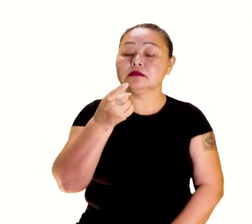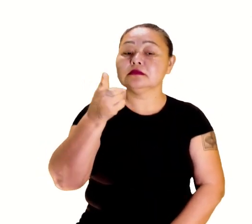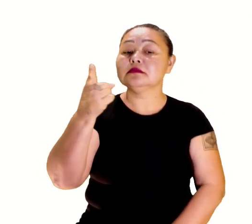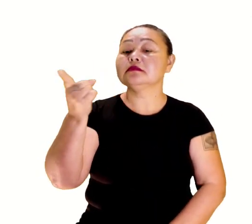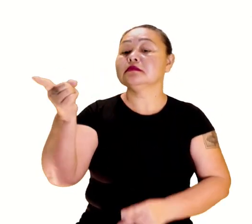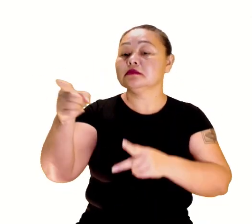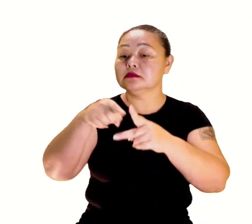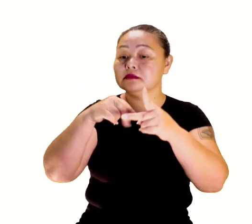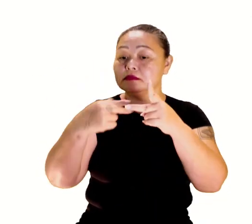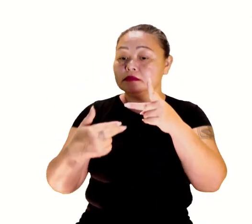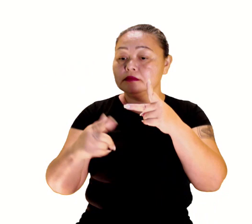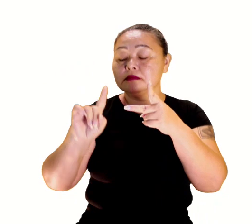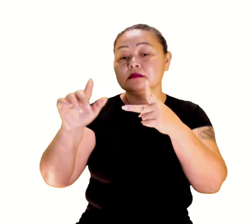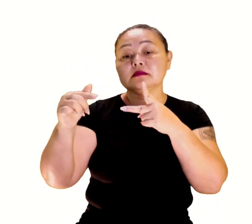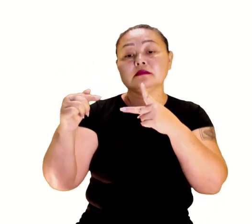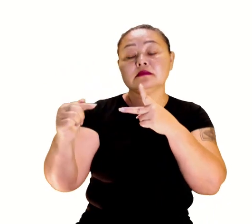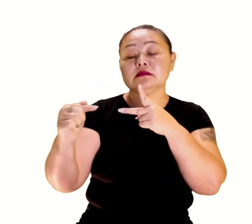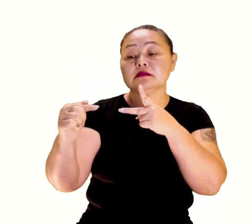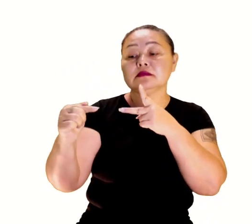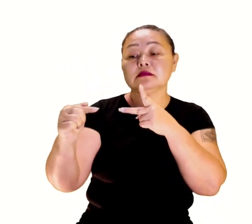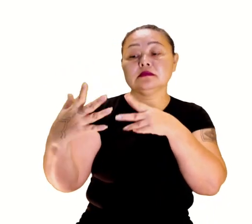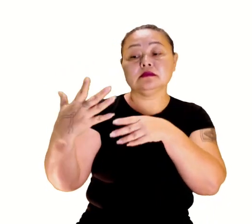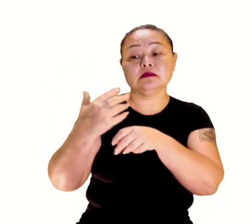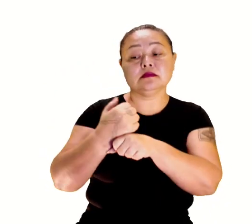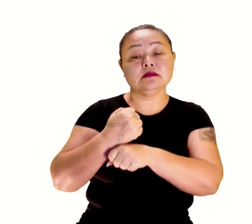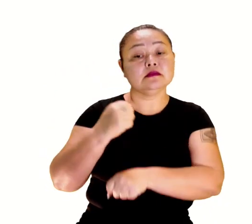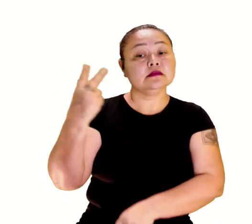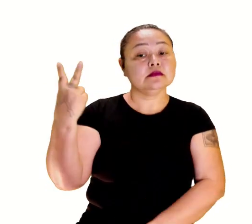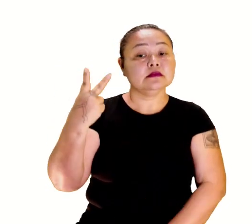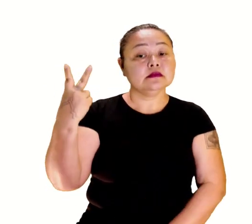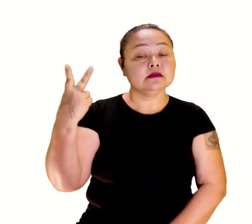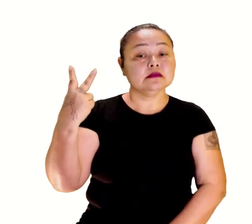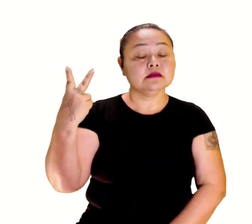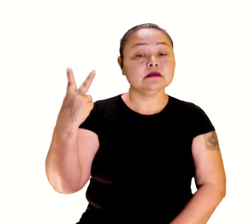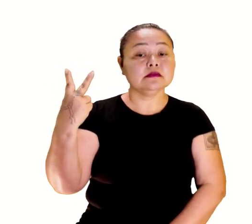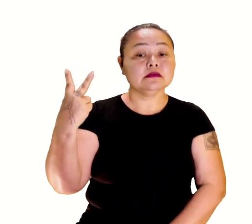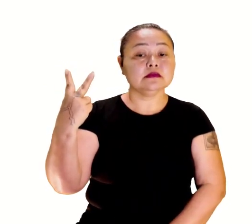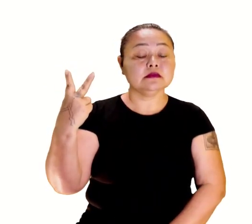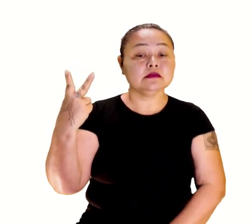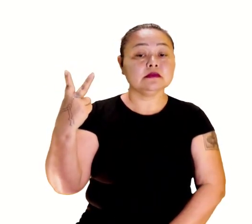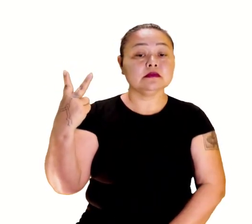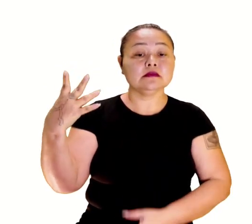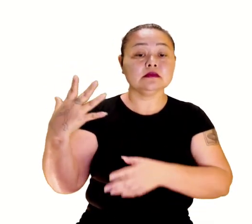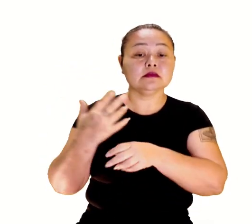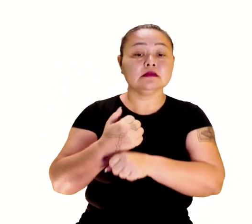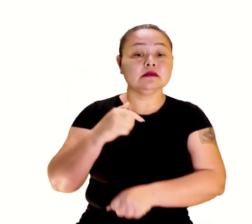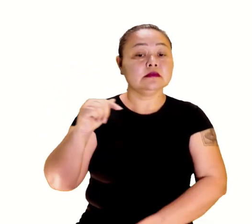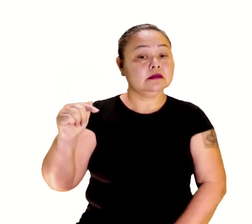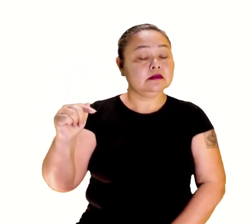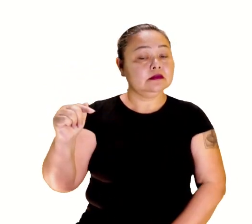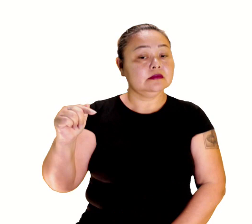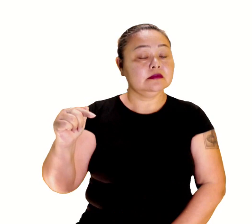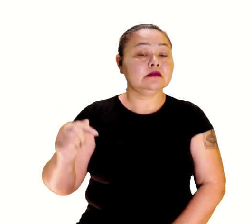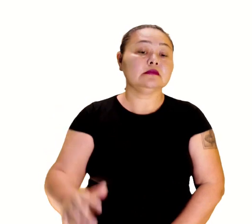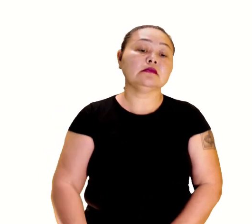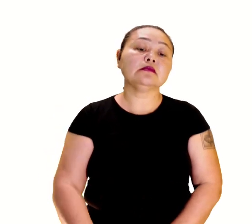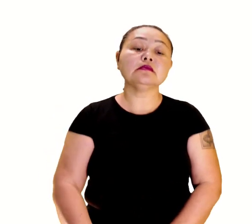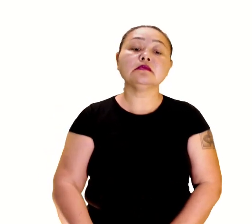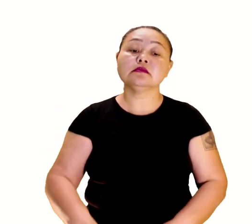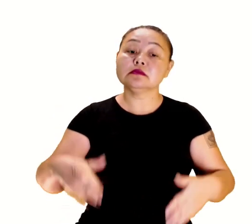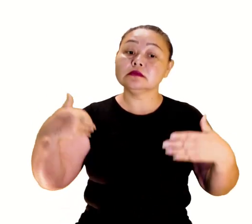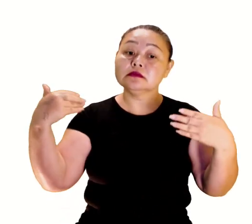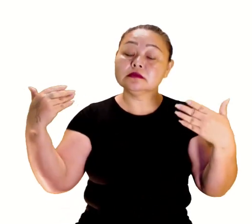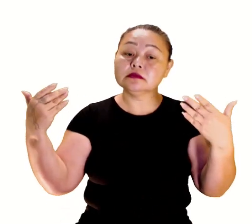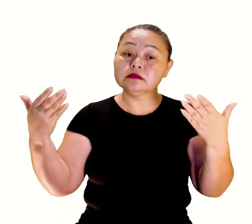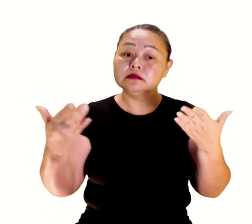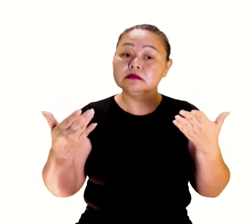igual a? 7. 2 mais 5, ó. Estamos resolvendo o outro processo. 2 mais 5, 7. Agora que